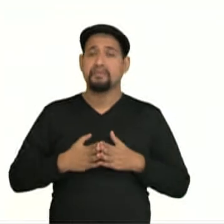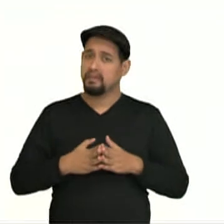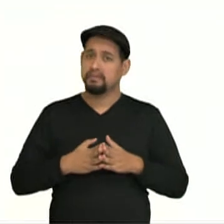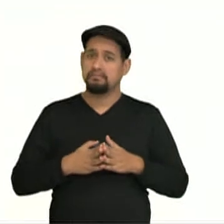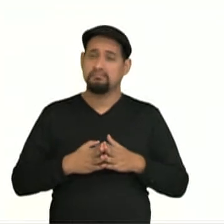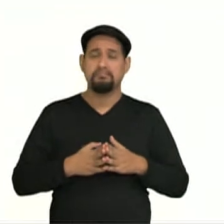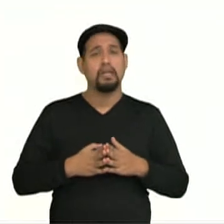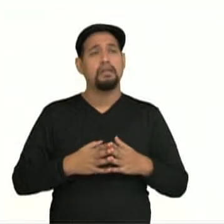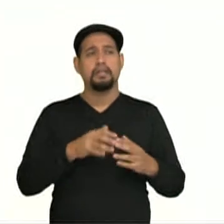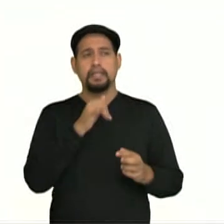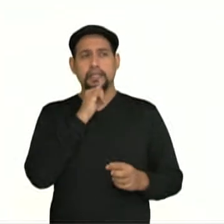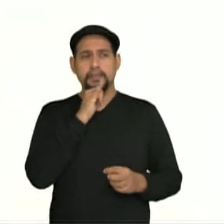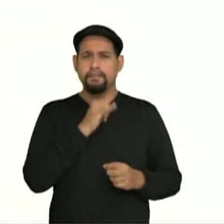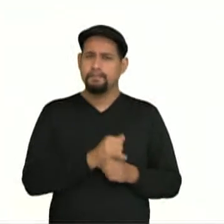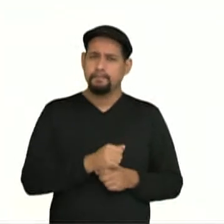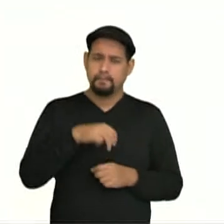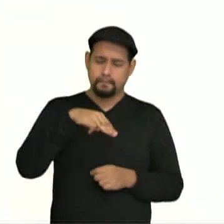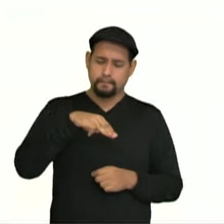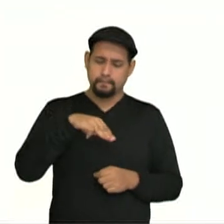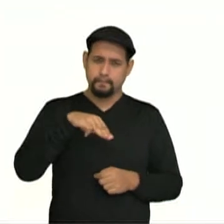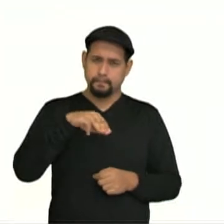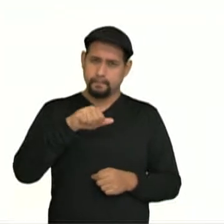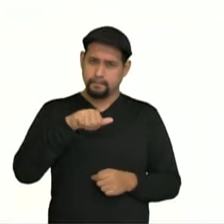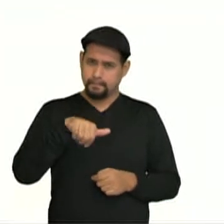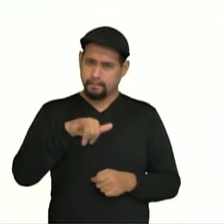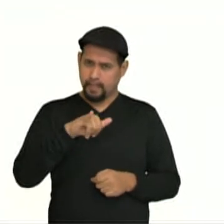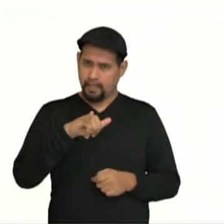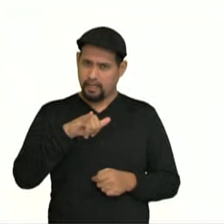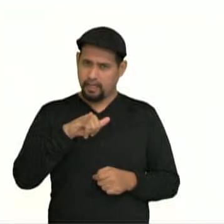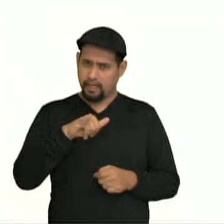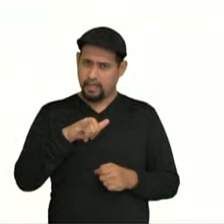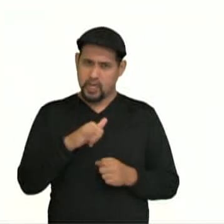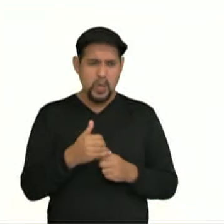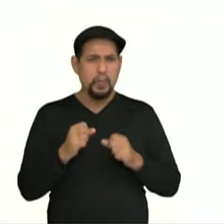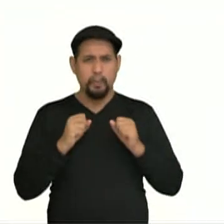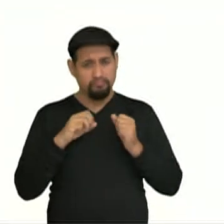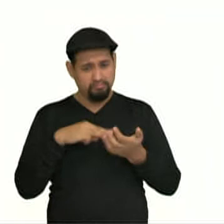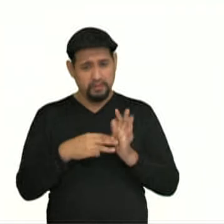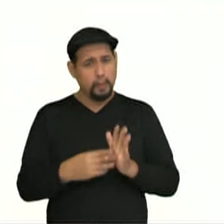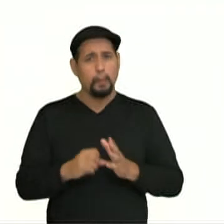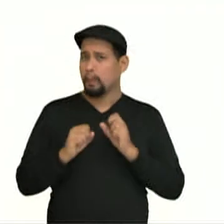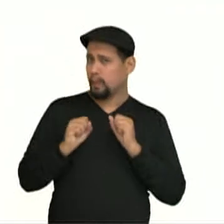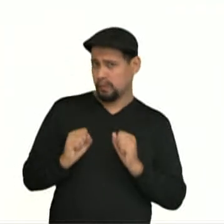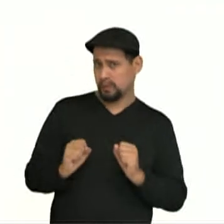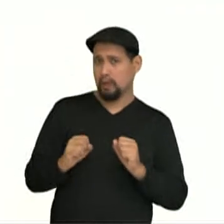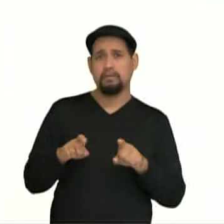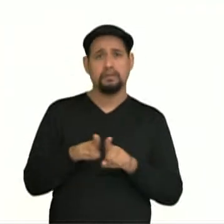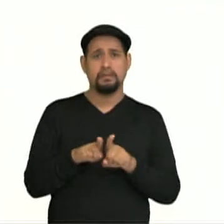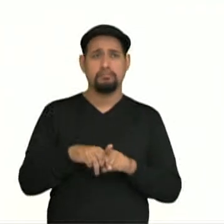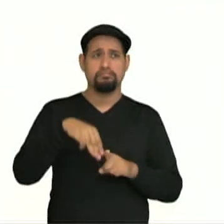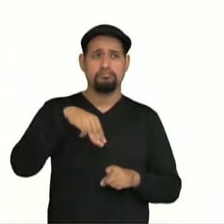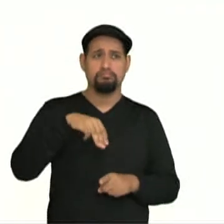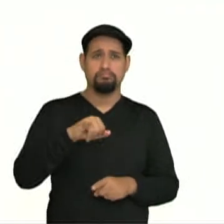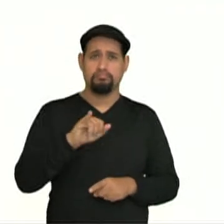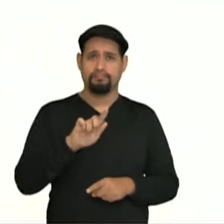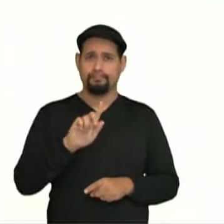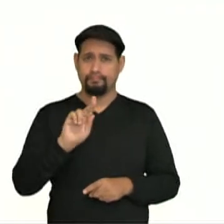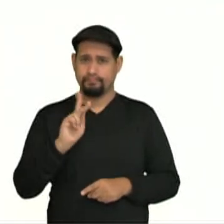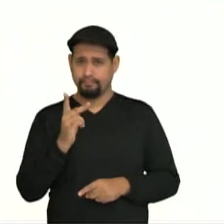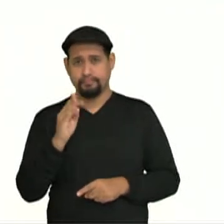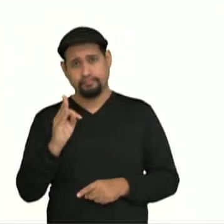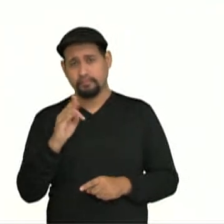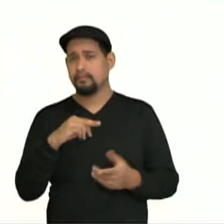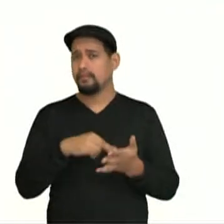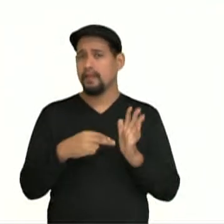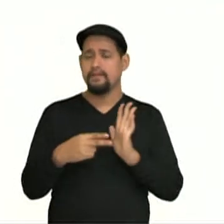in, posso entrar? Ou might, que seria no passado, que se torna uma situação um pouco mais